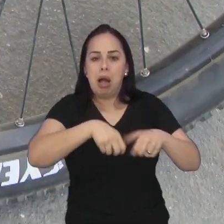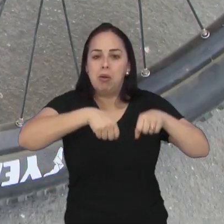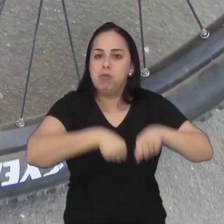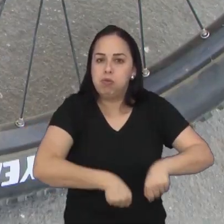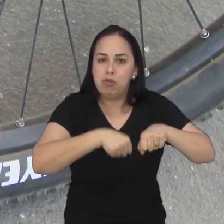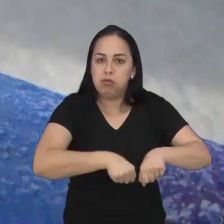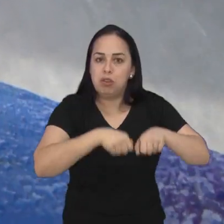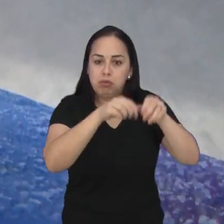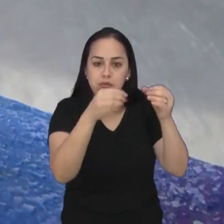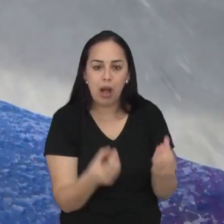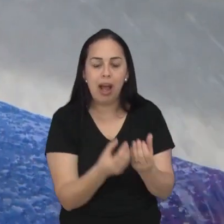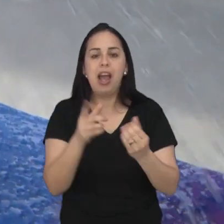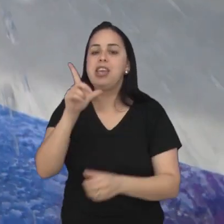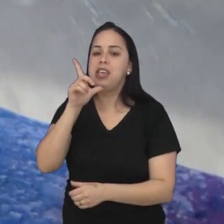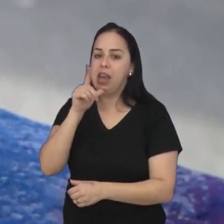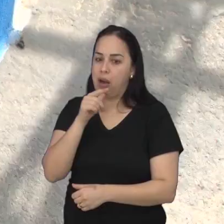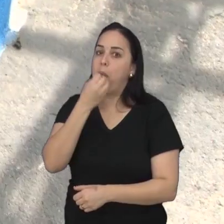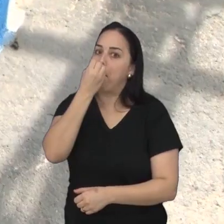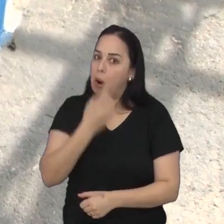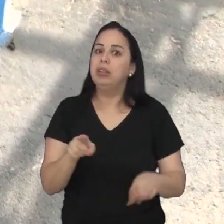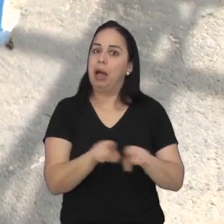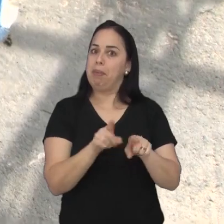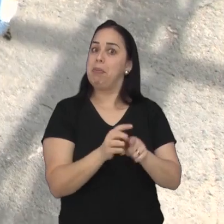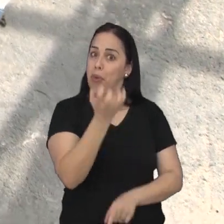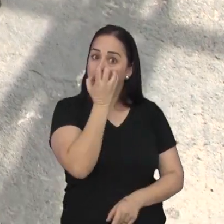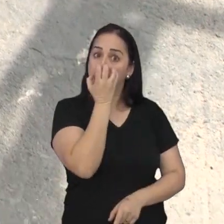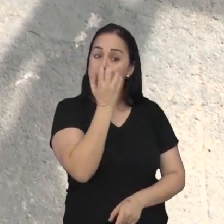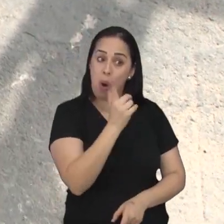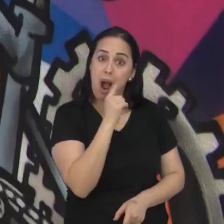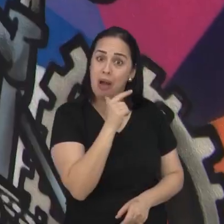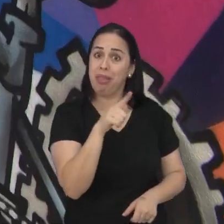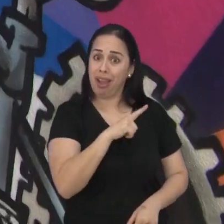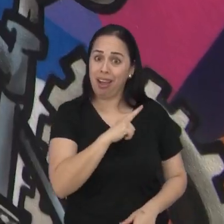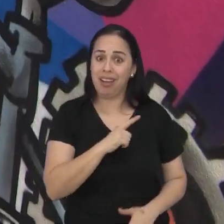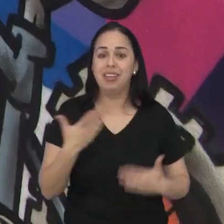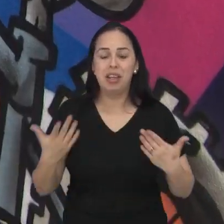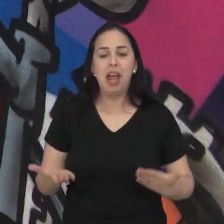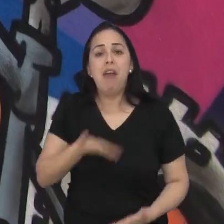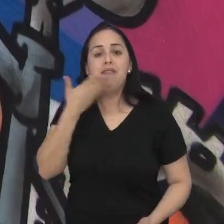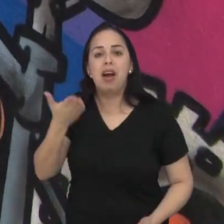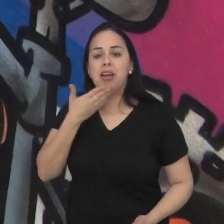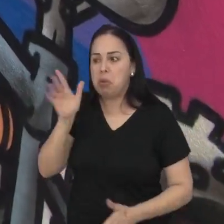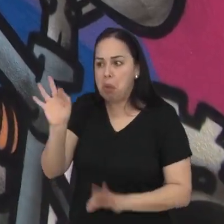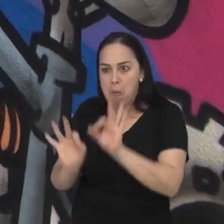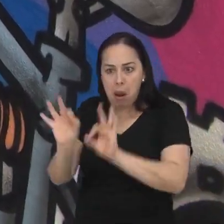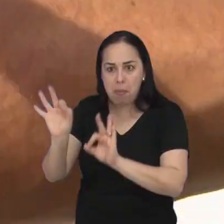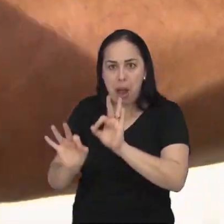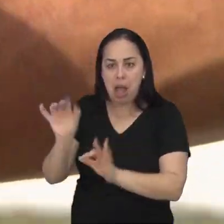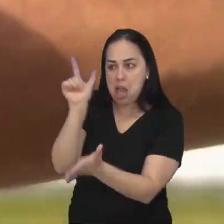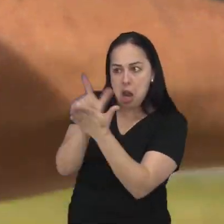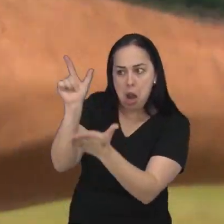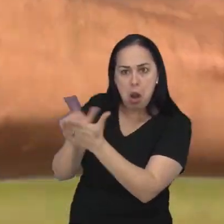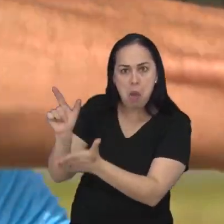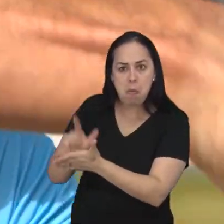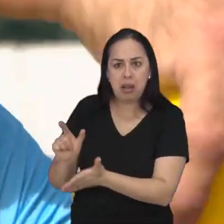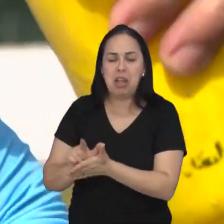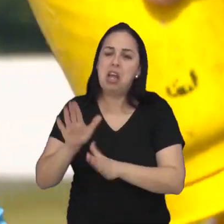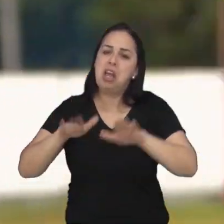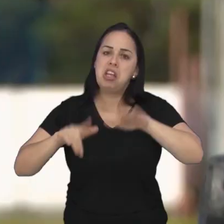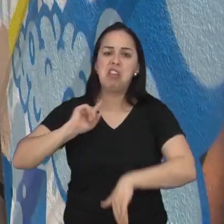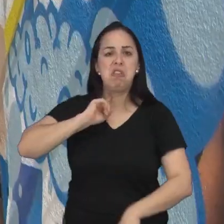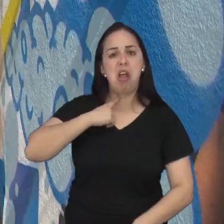bomba para encher o pneu, além de água potável, inclusive para os pets. Facilidades que vão ajudar o Paulo até na limpeza das bikes,